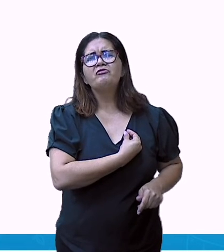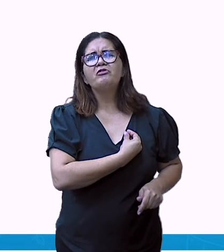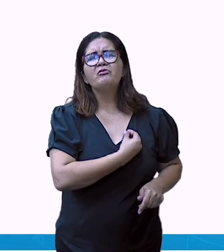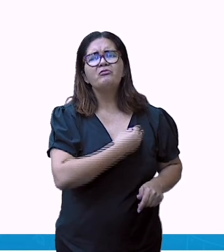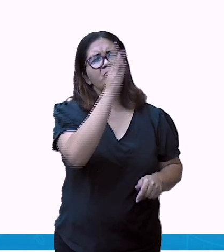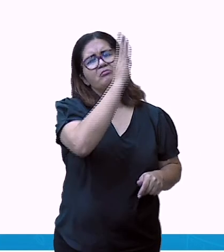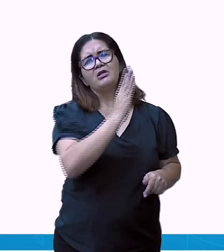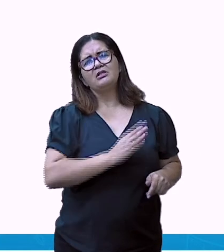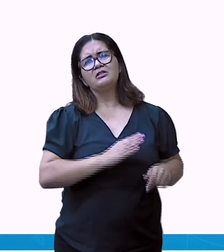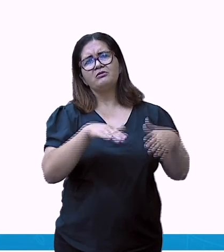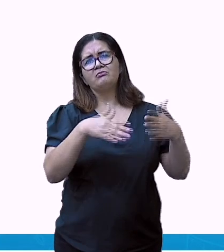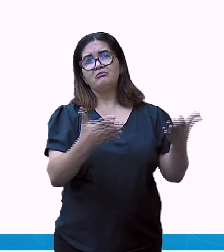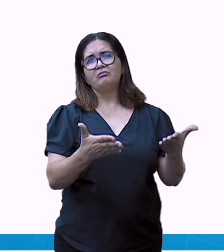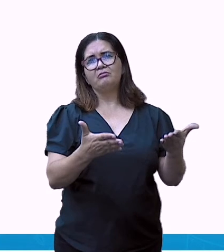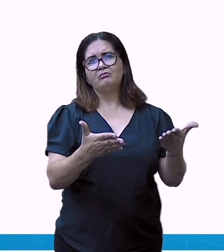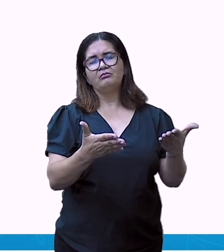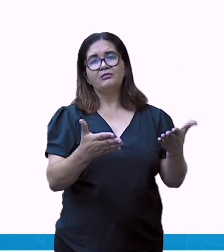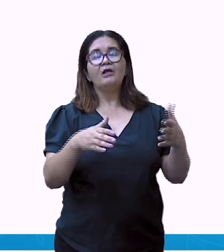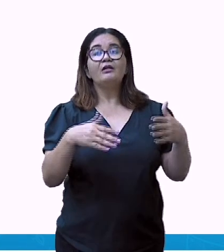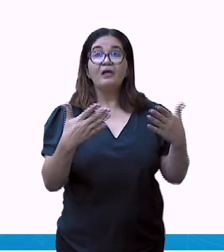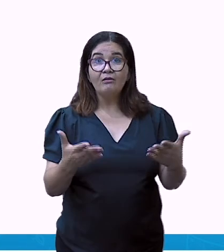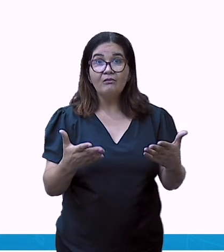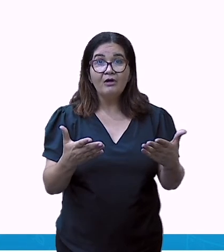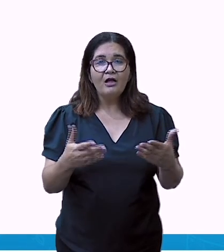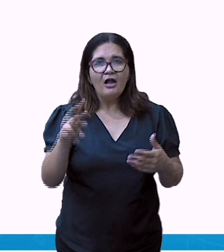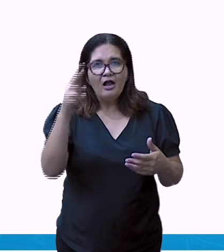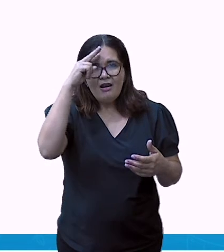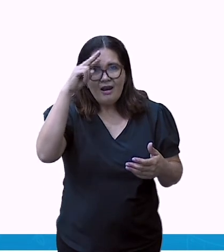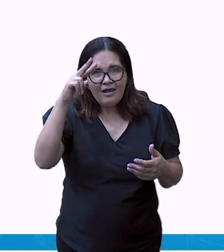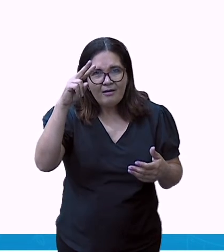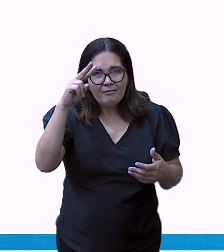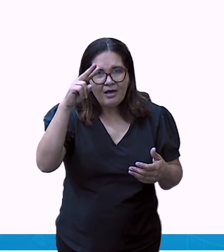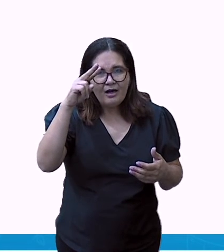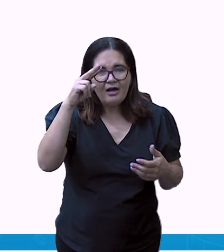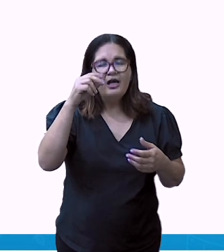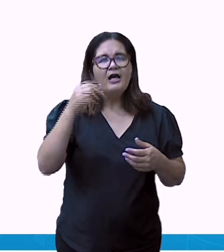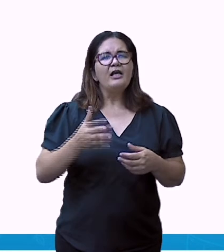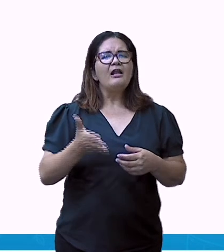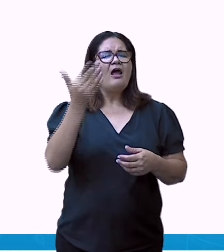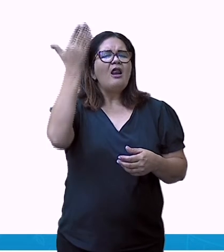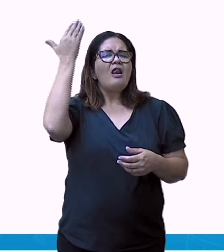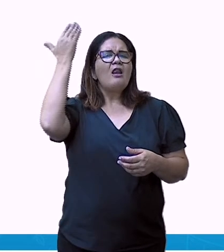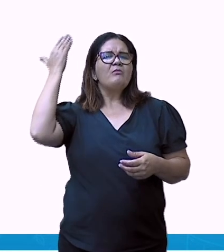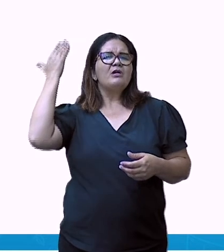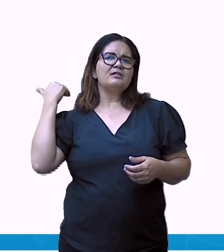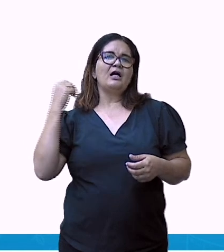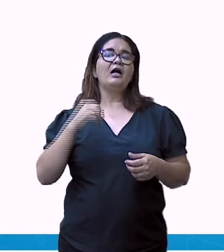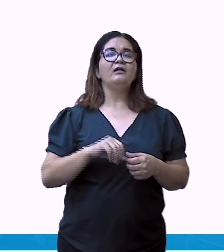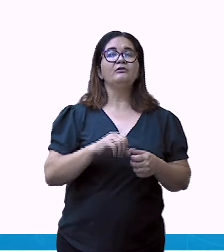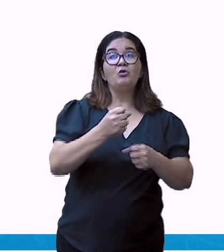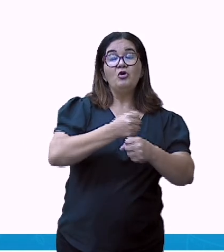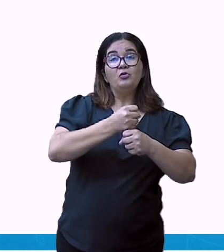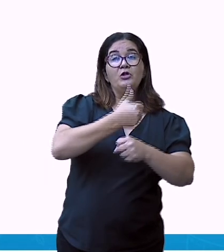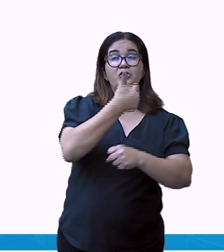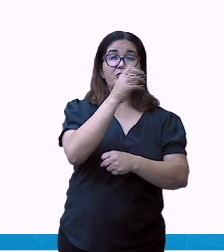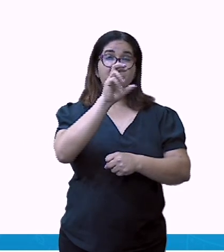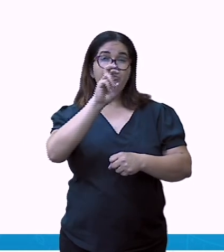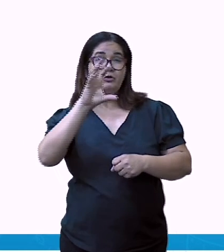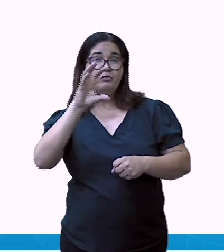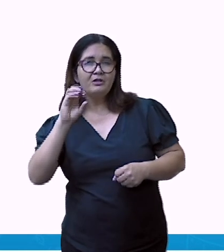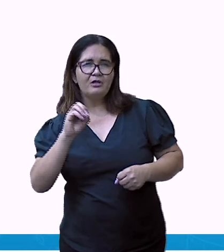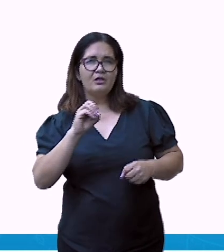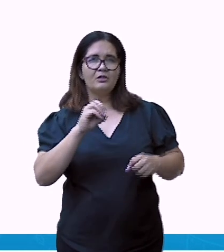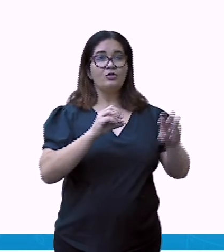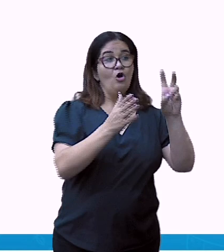de 1500, o território já era ocupado pelos indígenas. Então, os primeiros